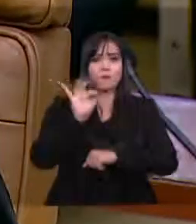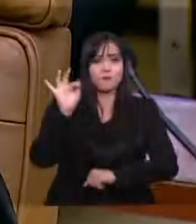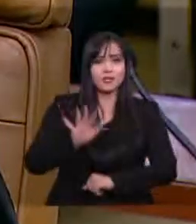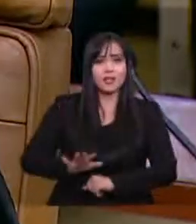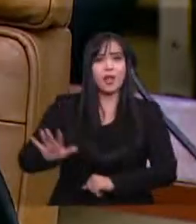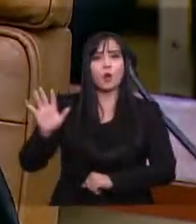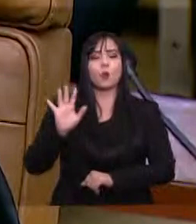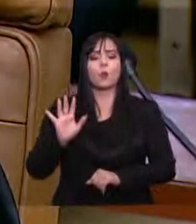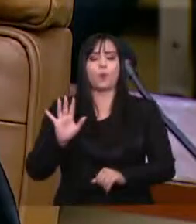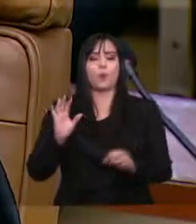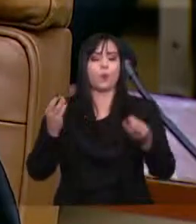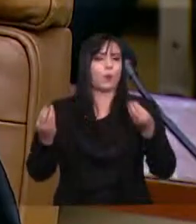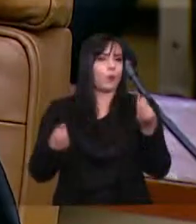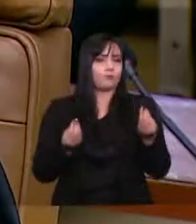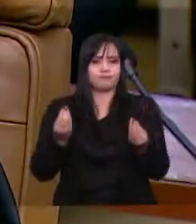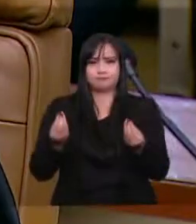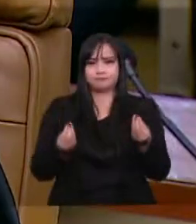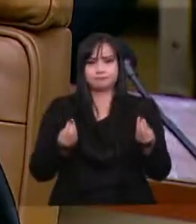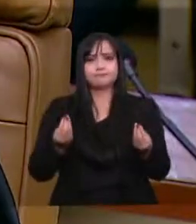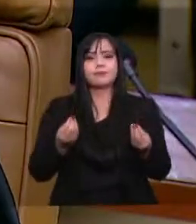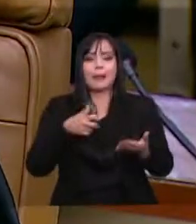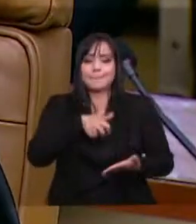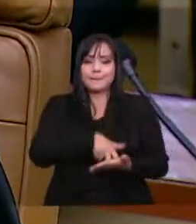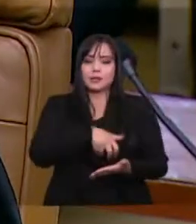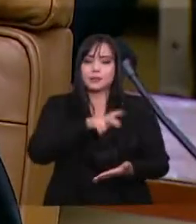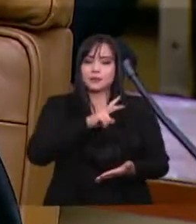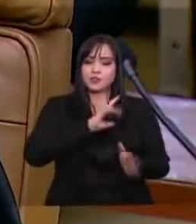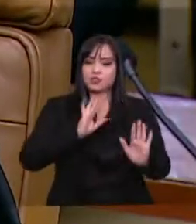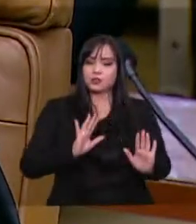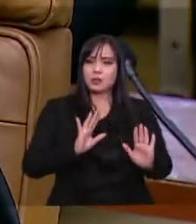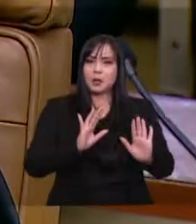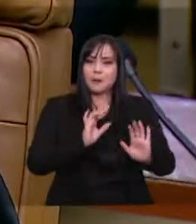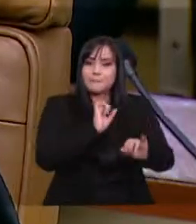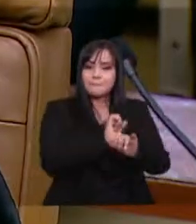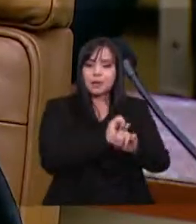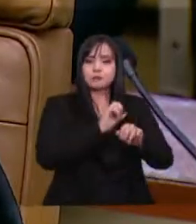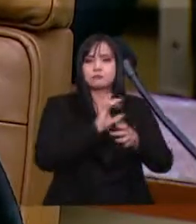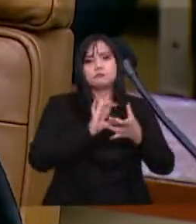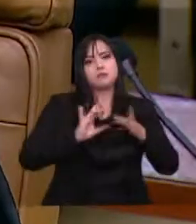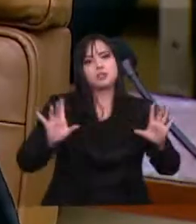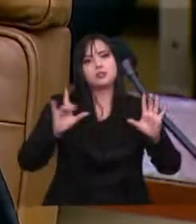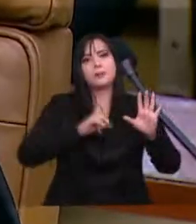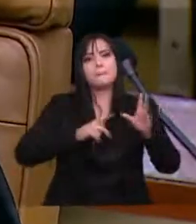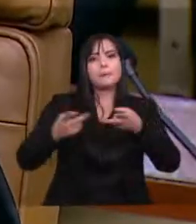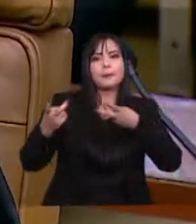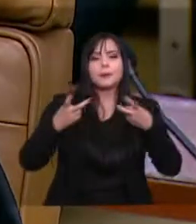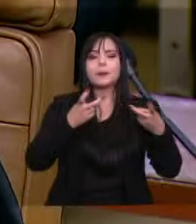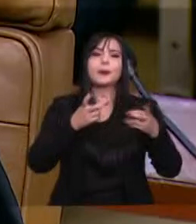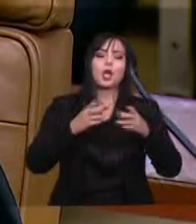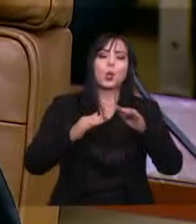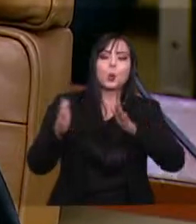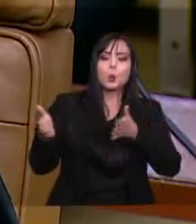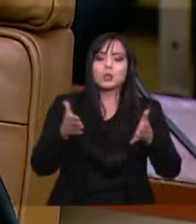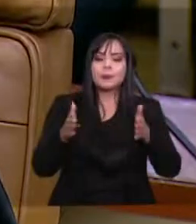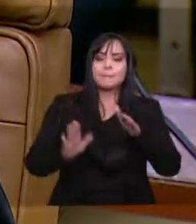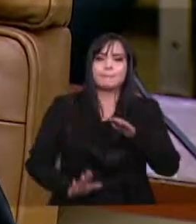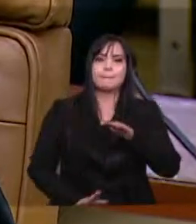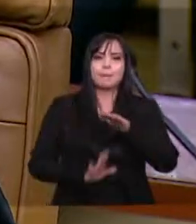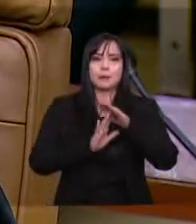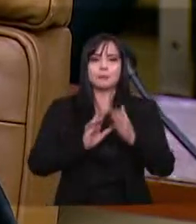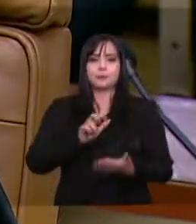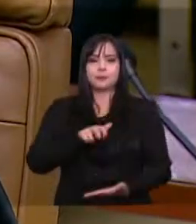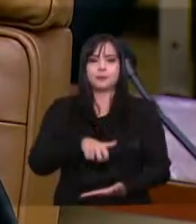de modo que na execução da privativa de liberdade deve ser observado o prazo máximo de